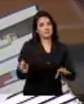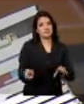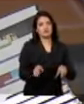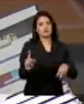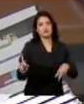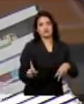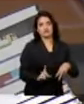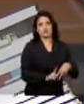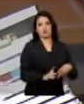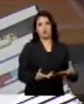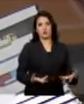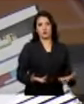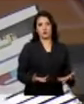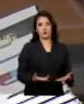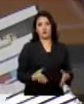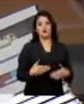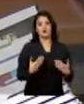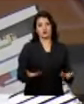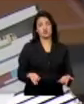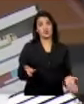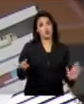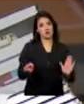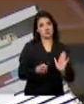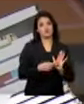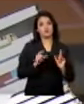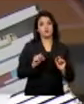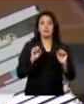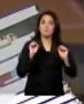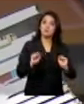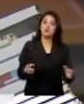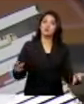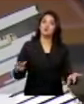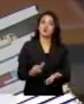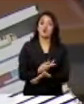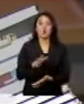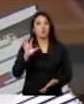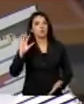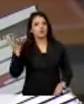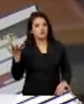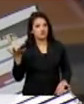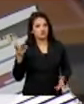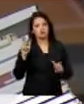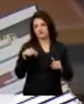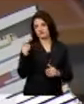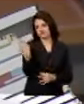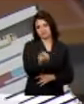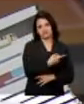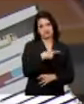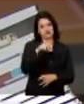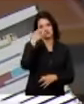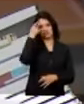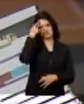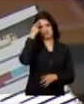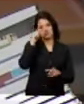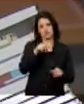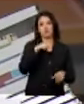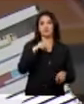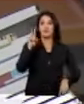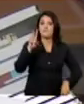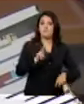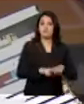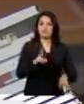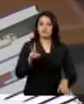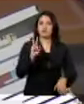seja, admite, portanto, que possa haver, como todos nós admitimos, a prisão preventiva.